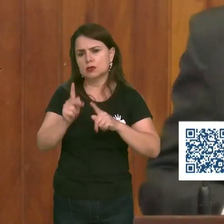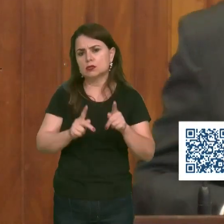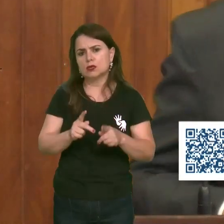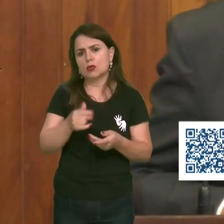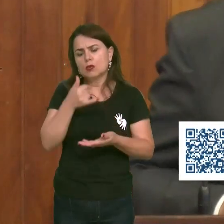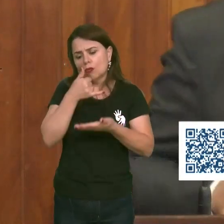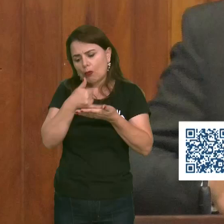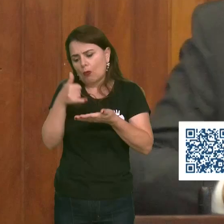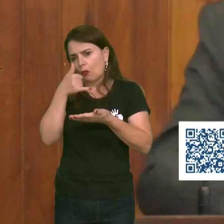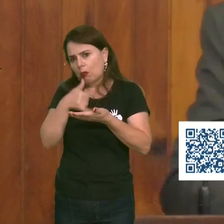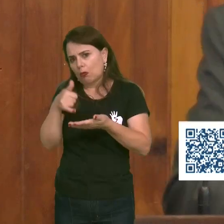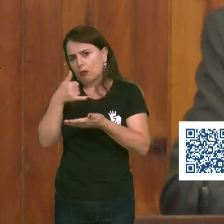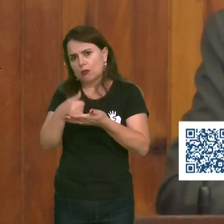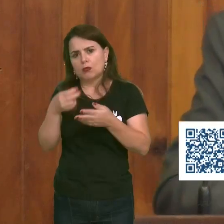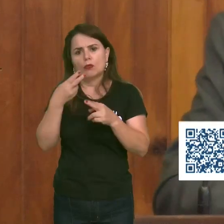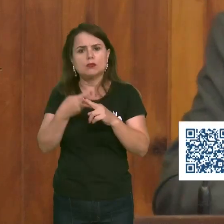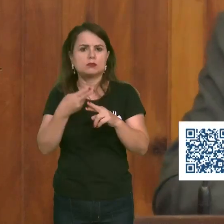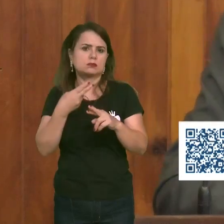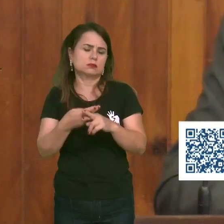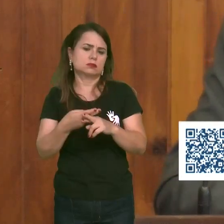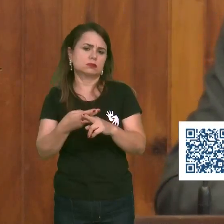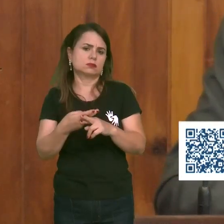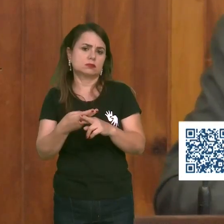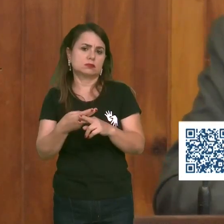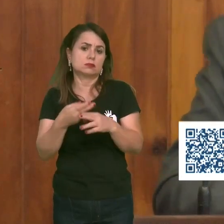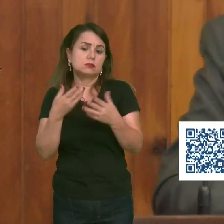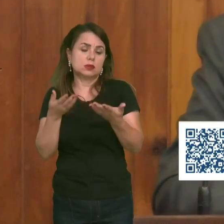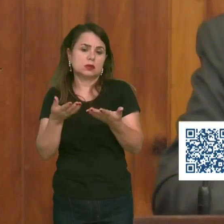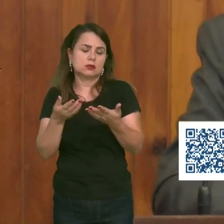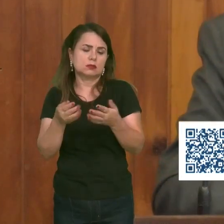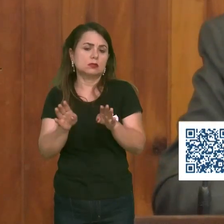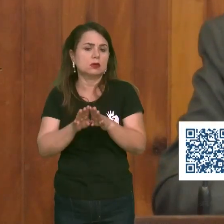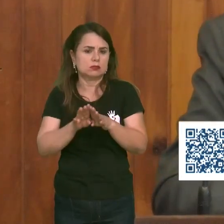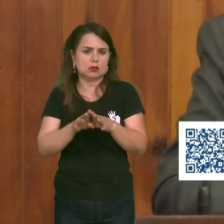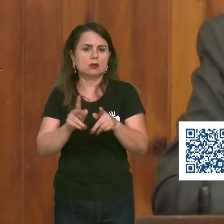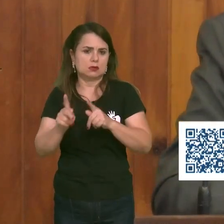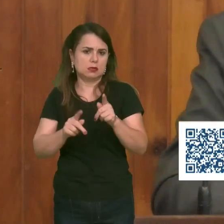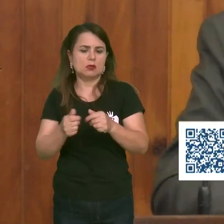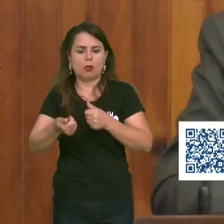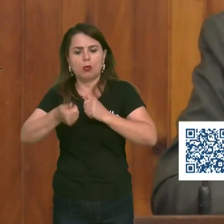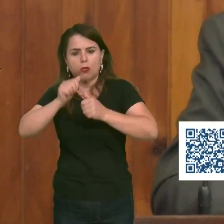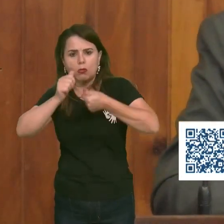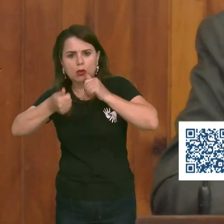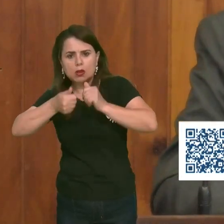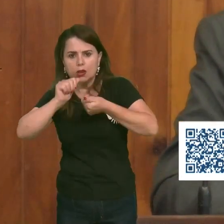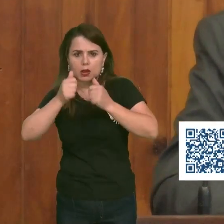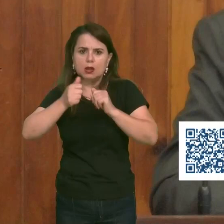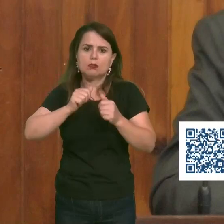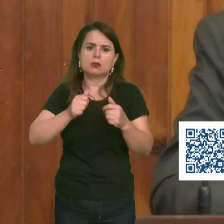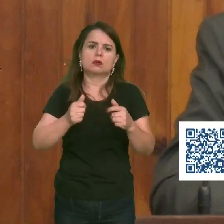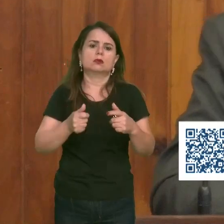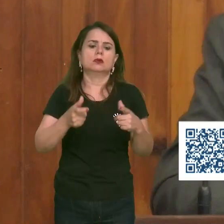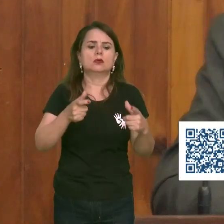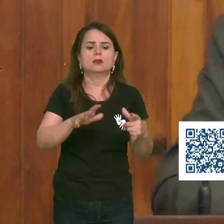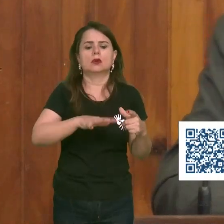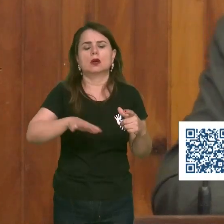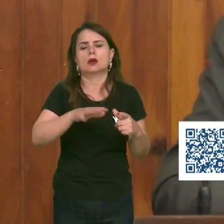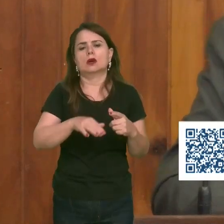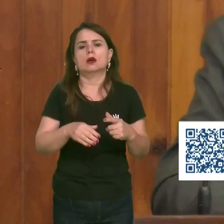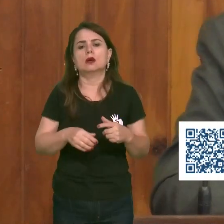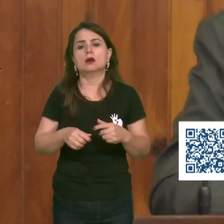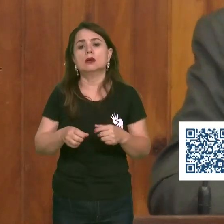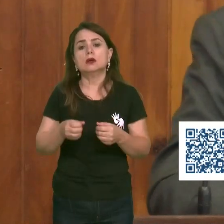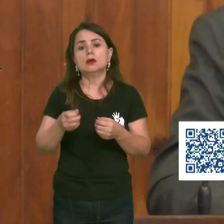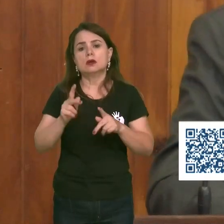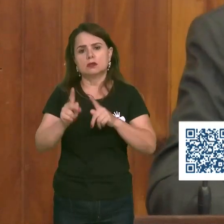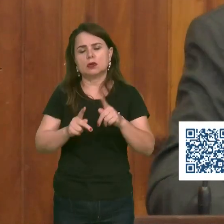de drogas aqueles que consomem bebidas alcoólicas e várias semáforos